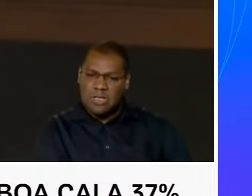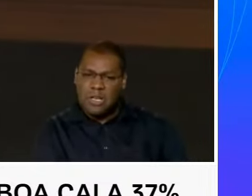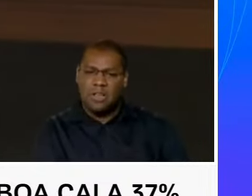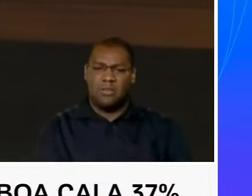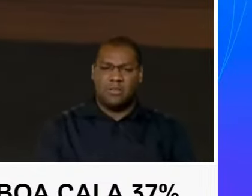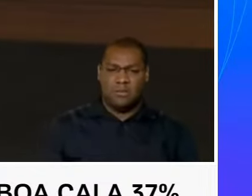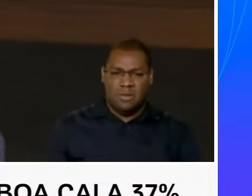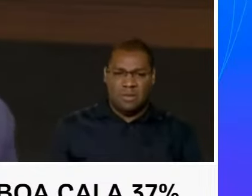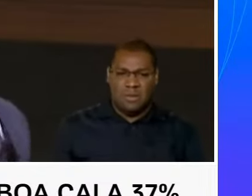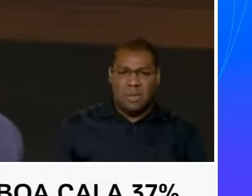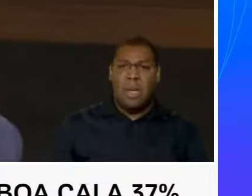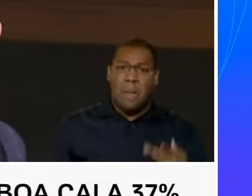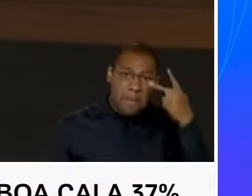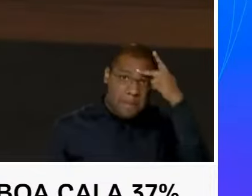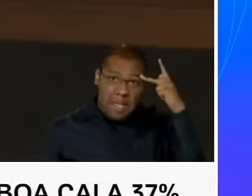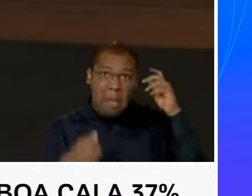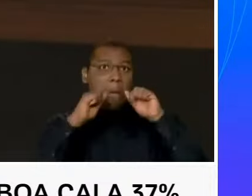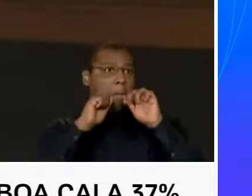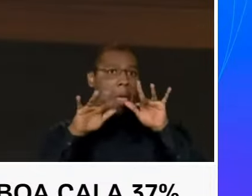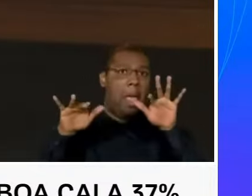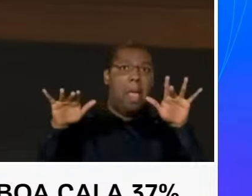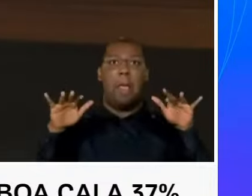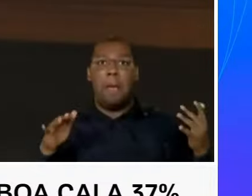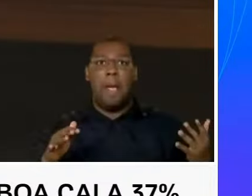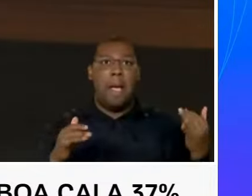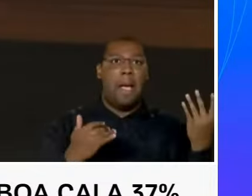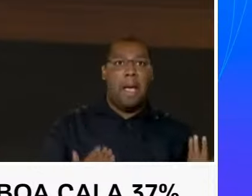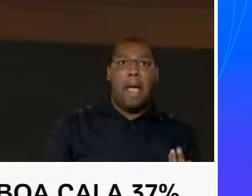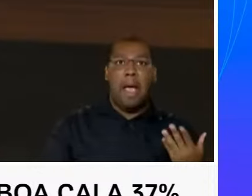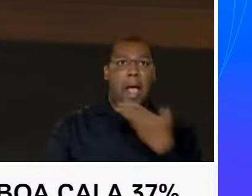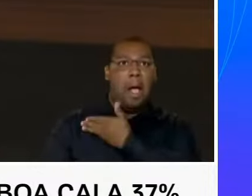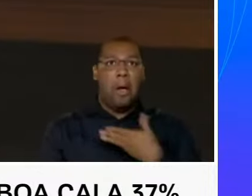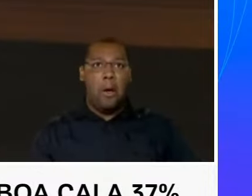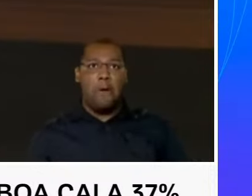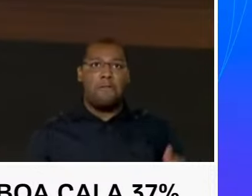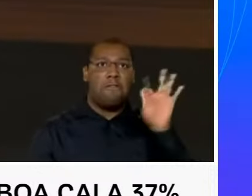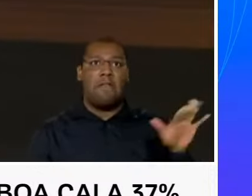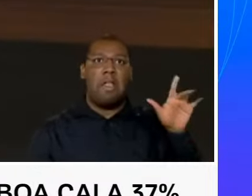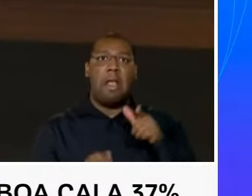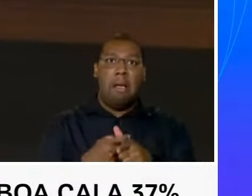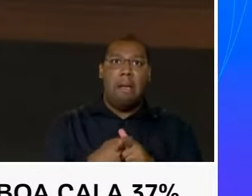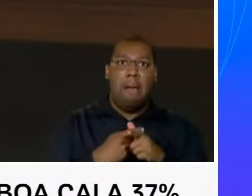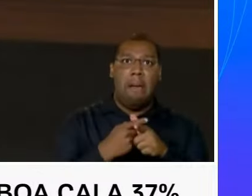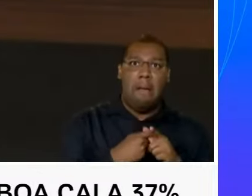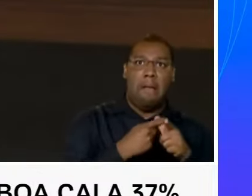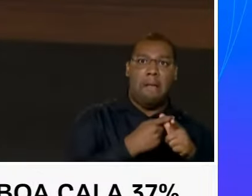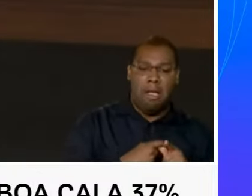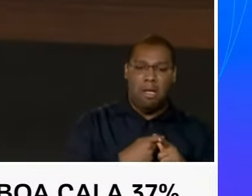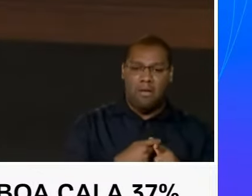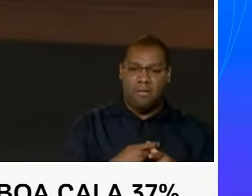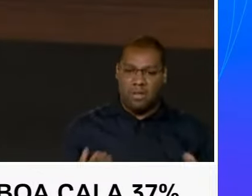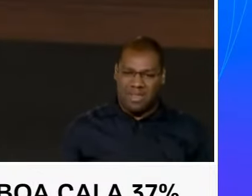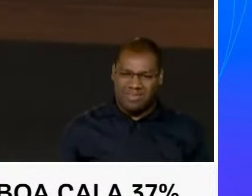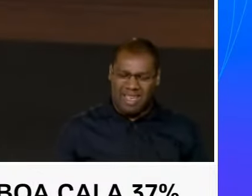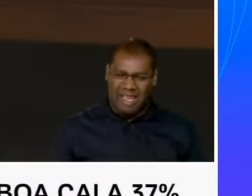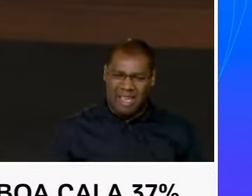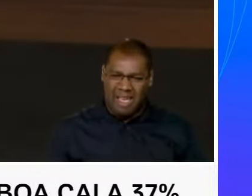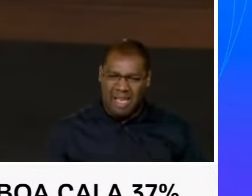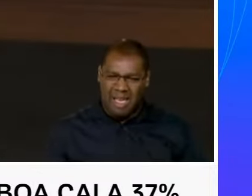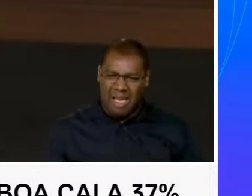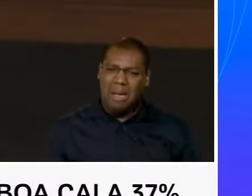avaliação positiva do presidente Lula caiu mais cinco pontos percentuais segundo esse relato